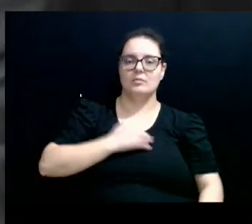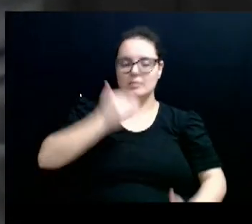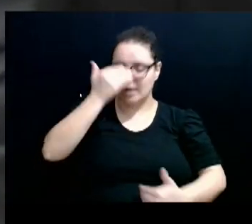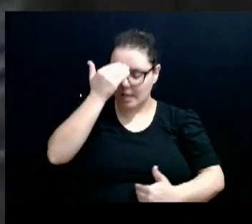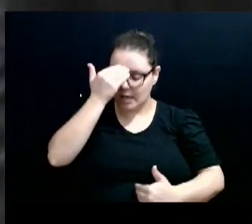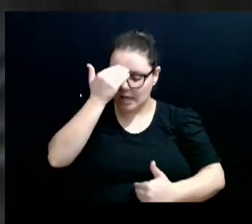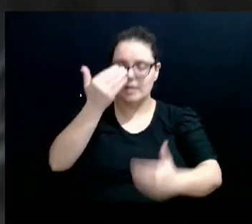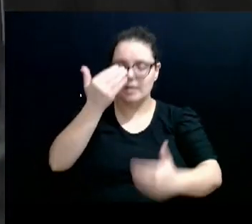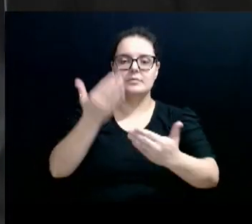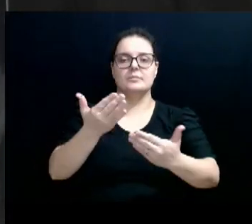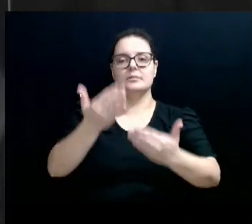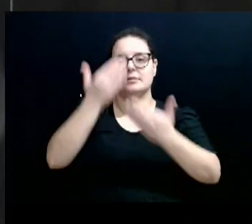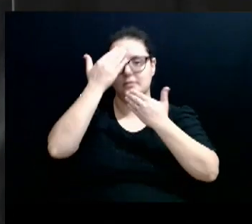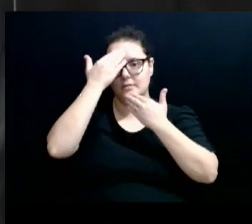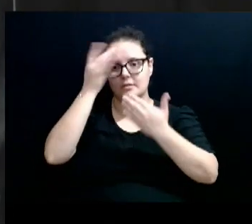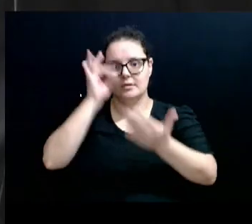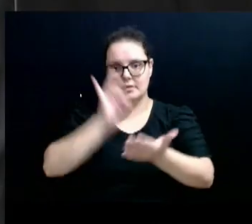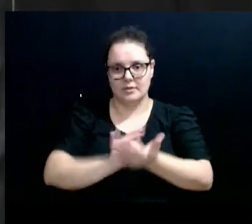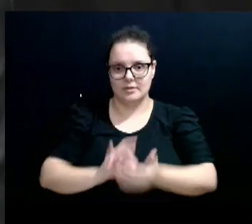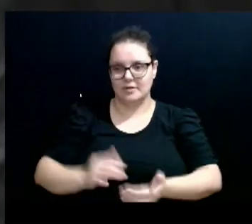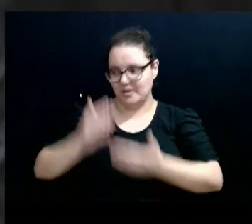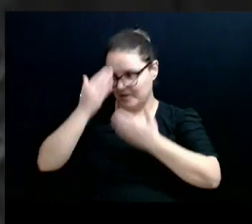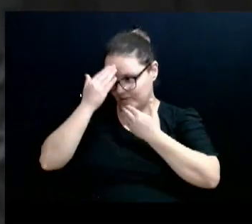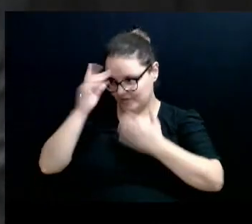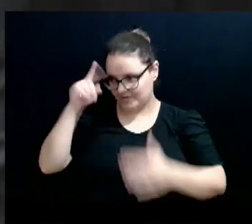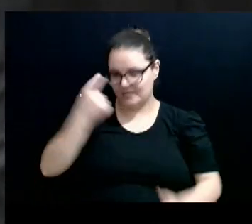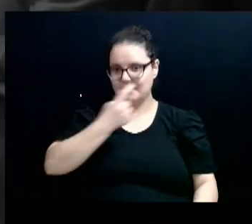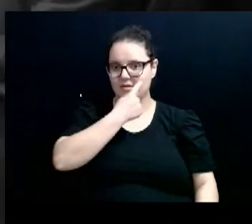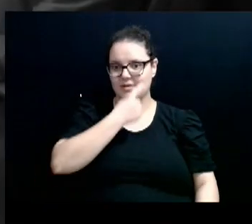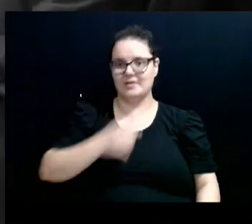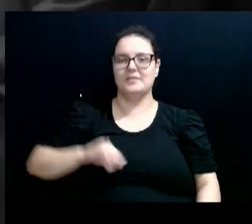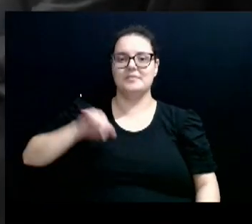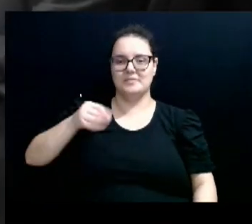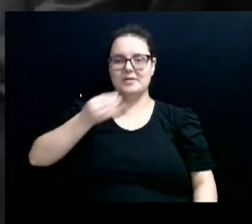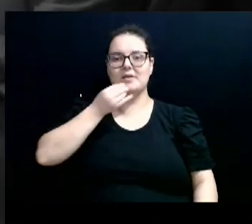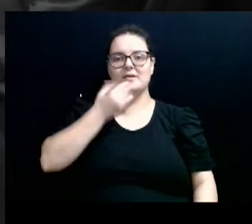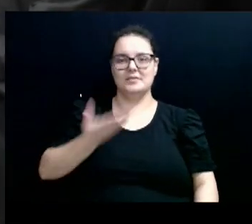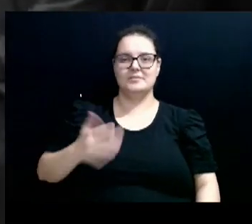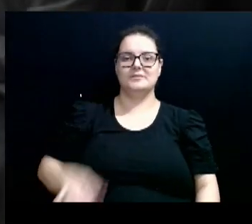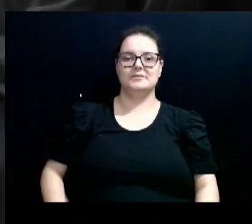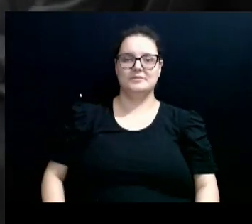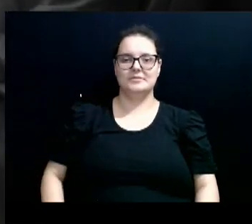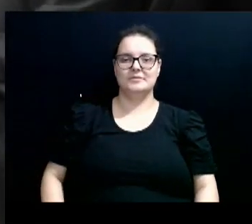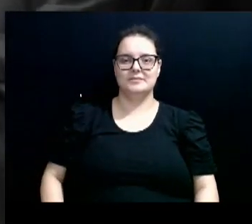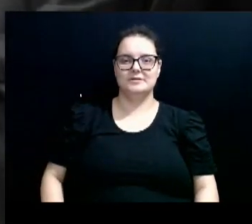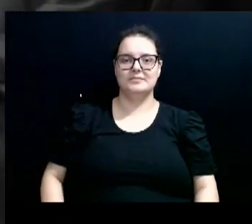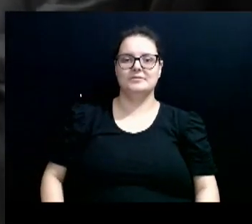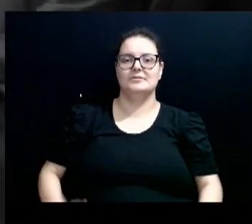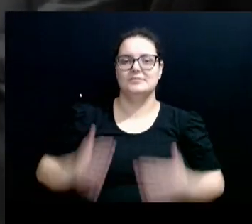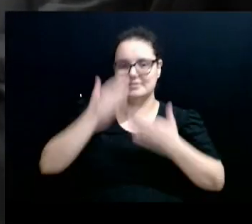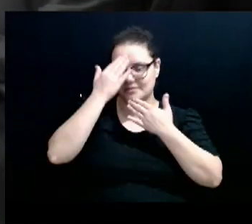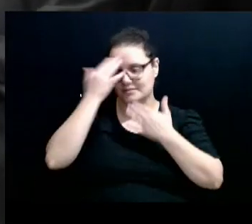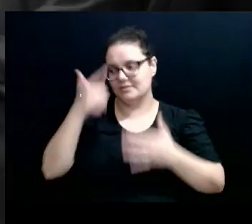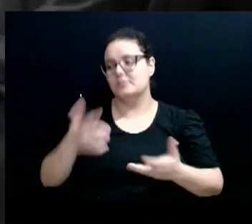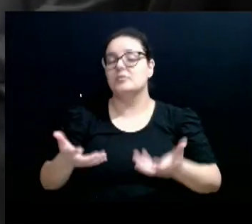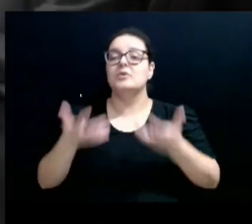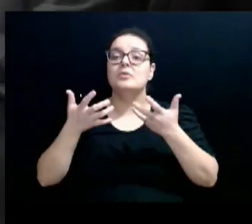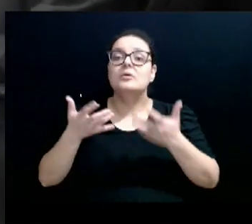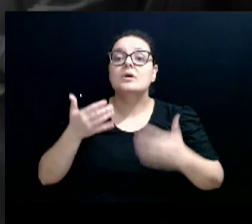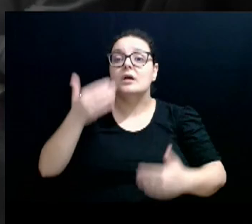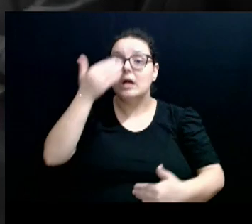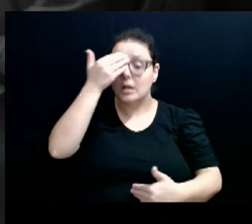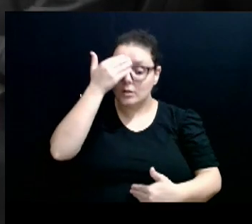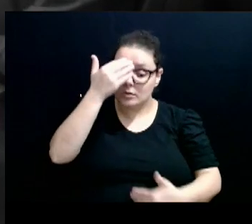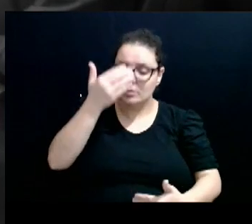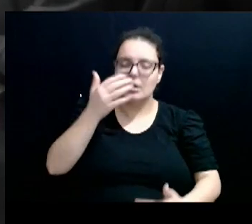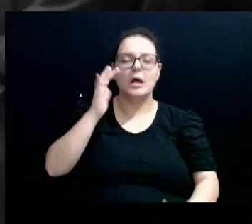muitíssimo obrigado. Eu te agradeço, viu, Mina? Você me dá a oportunidade de eu agradecer uma vez mais, porque eu quero ser grato. Eu acho que a gratidão,